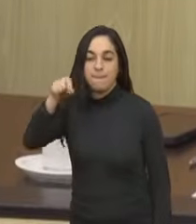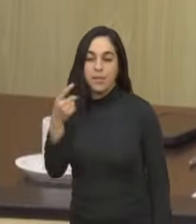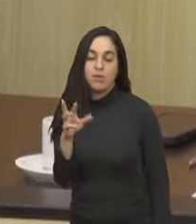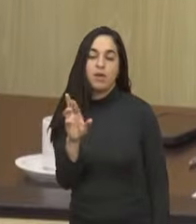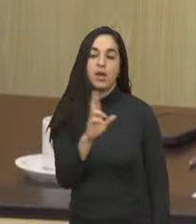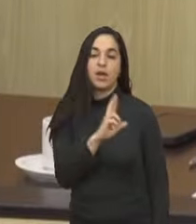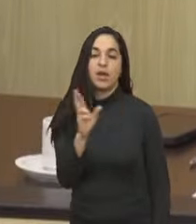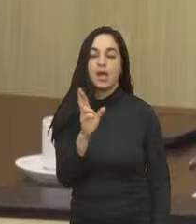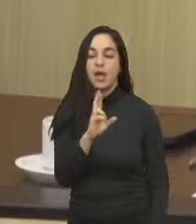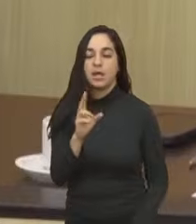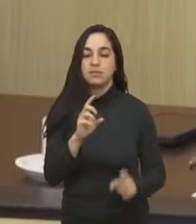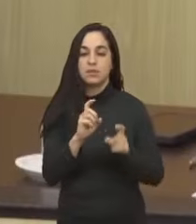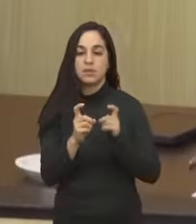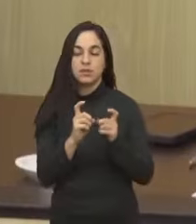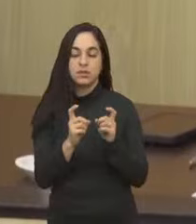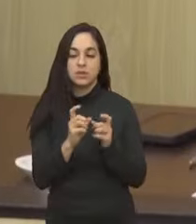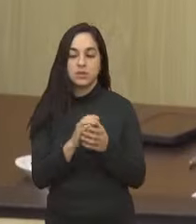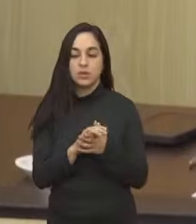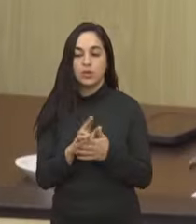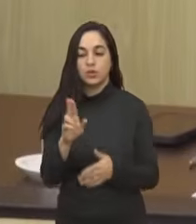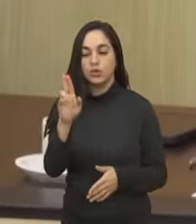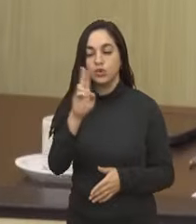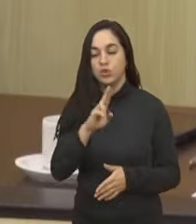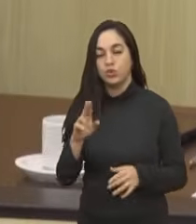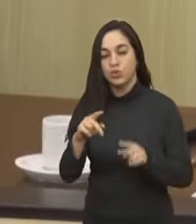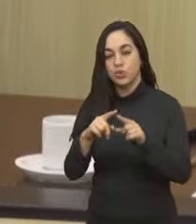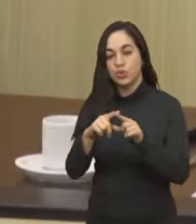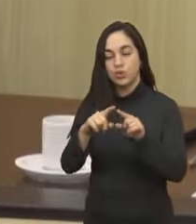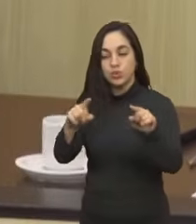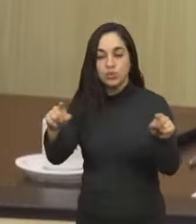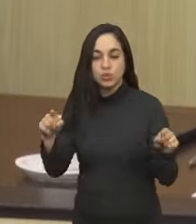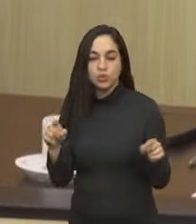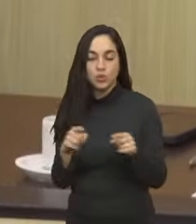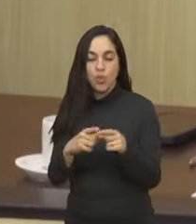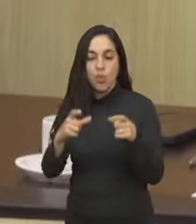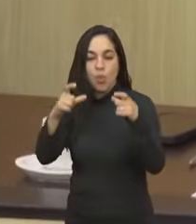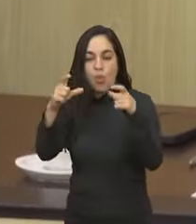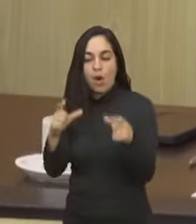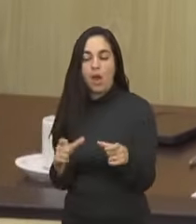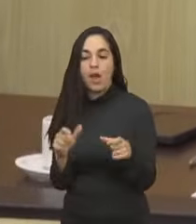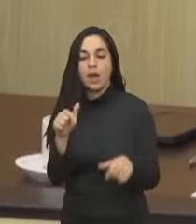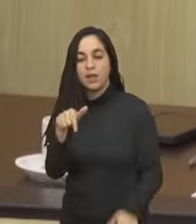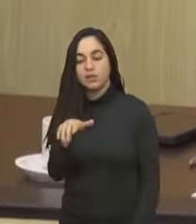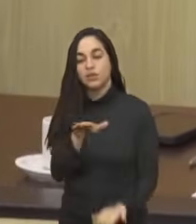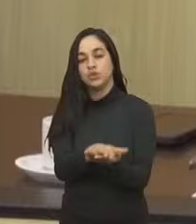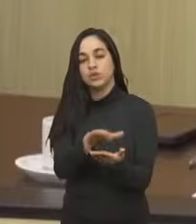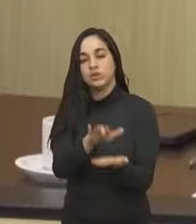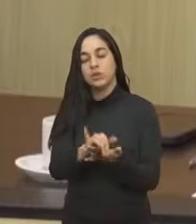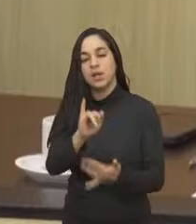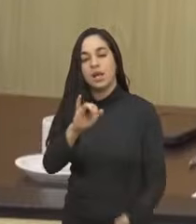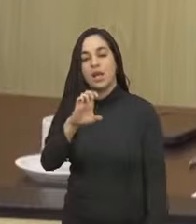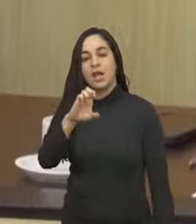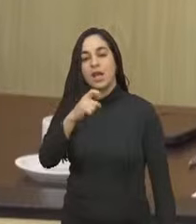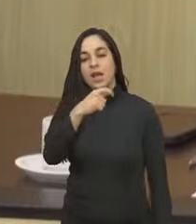para a cessão onerosa de uso de espaço e infraestrutura no evento Jacareí Expo